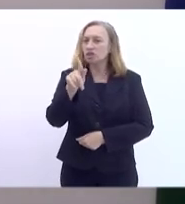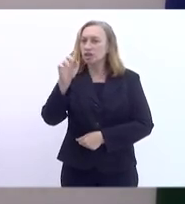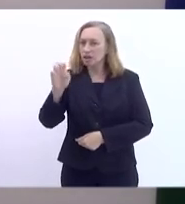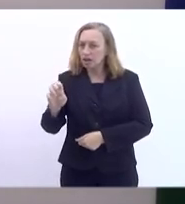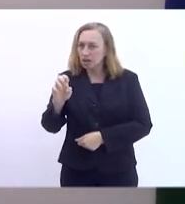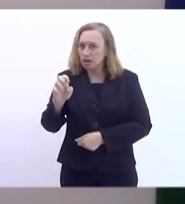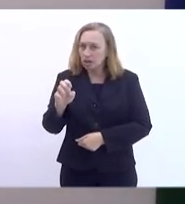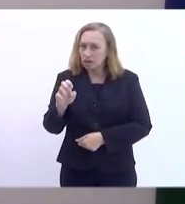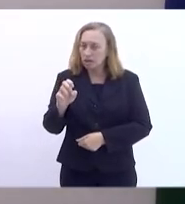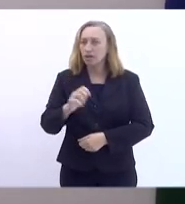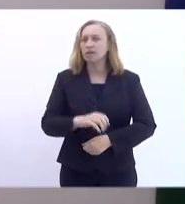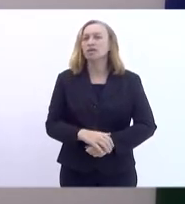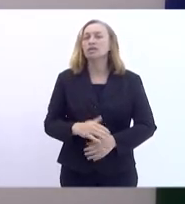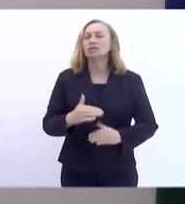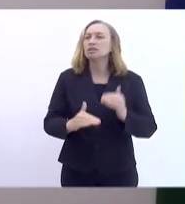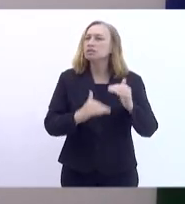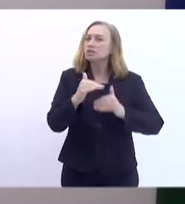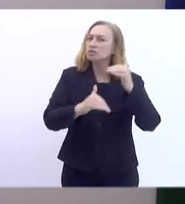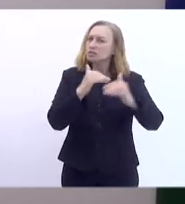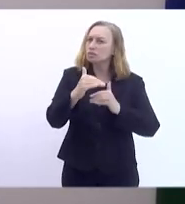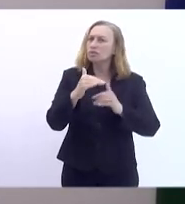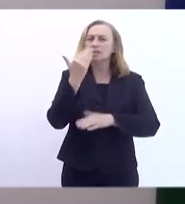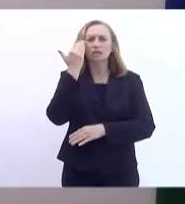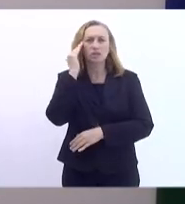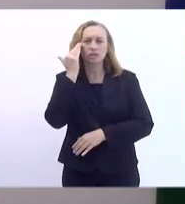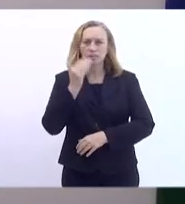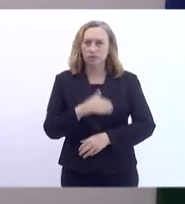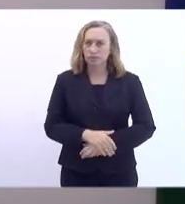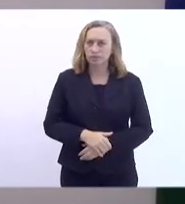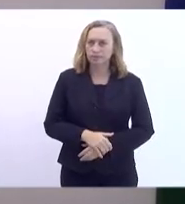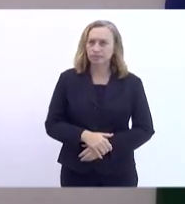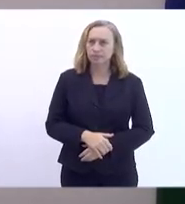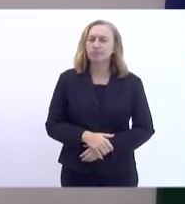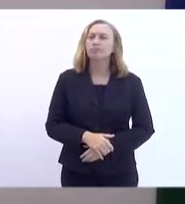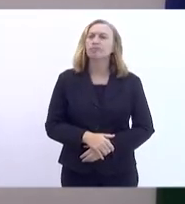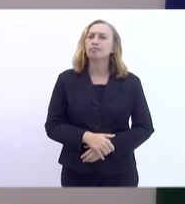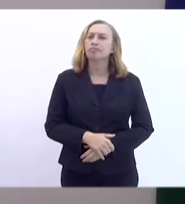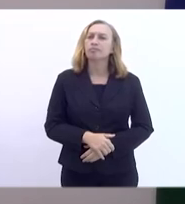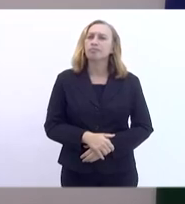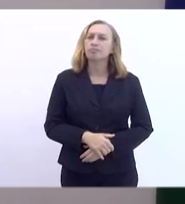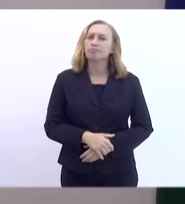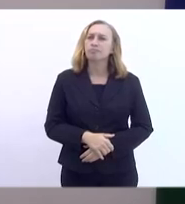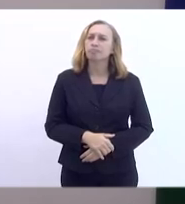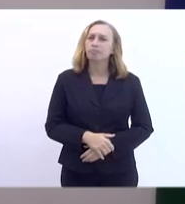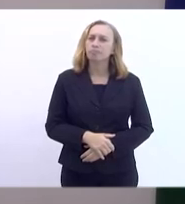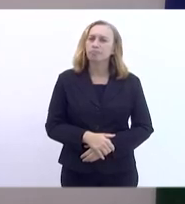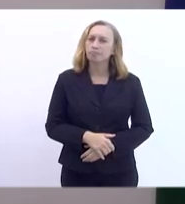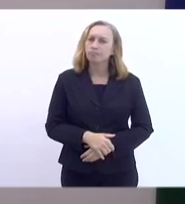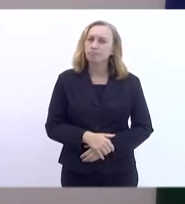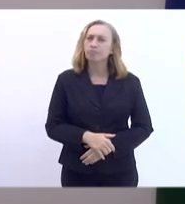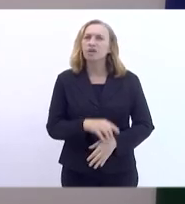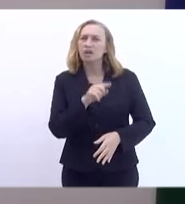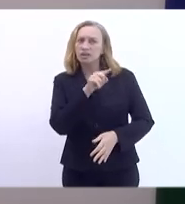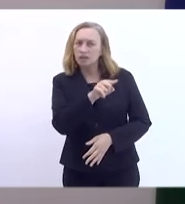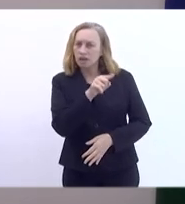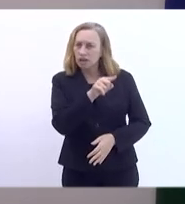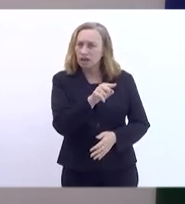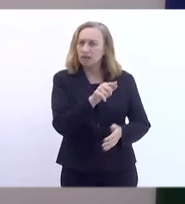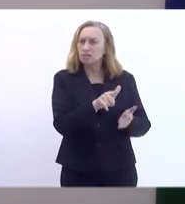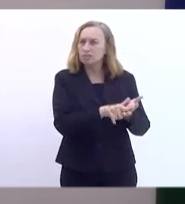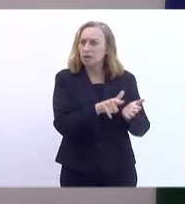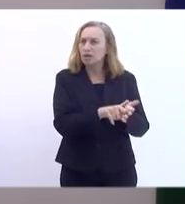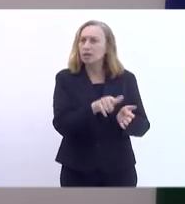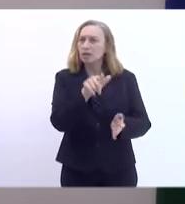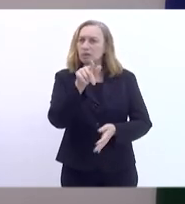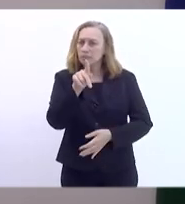PG desenvolver esse entendimento ainda que tá lá no parecer da pgr